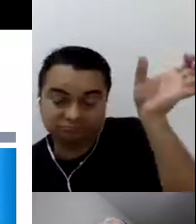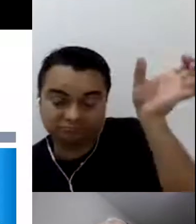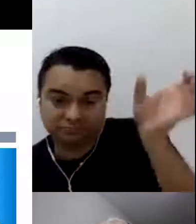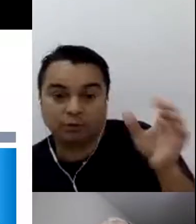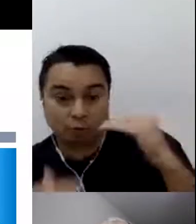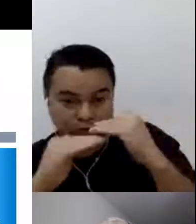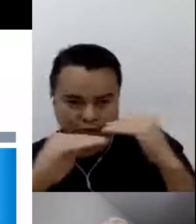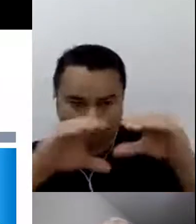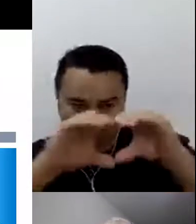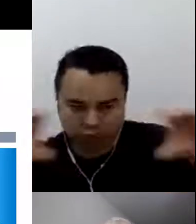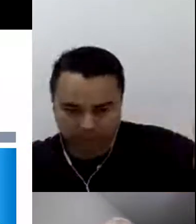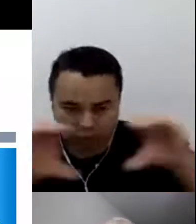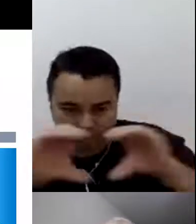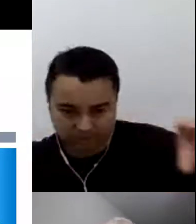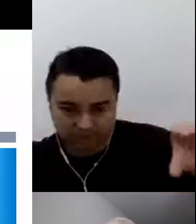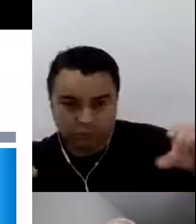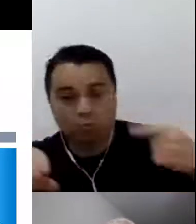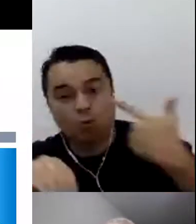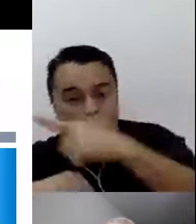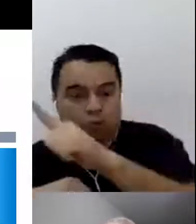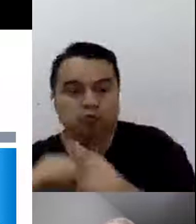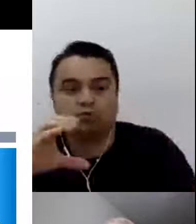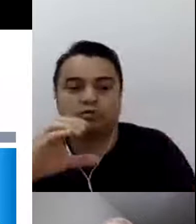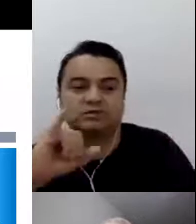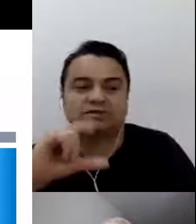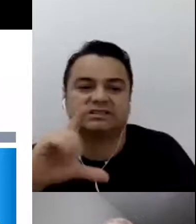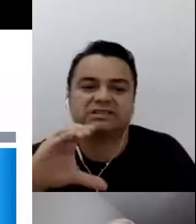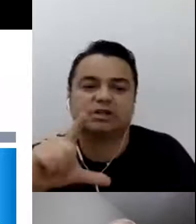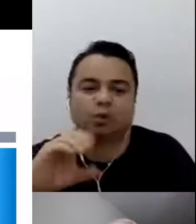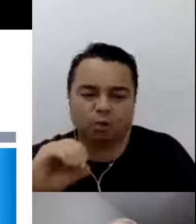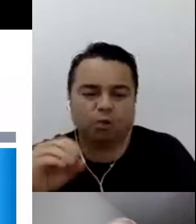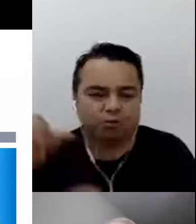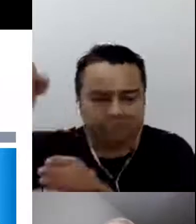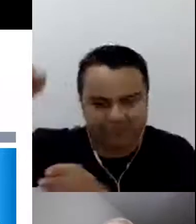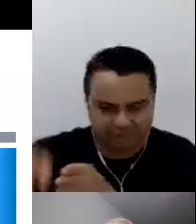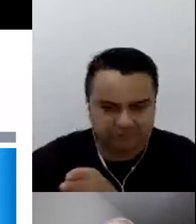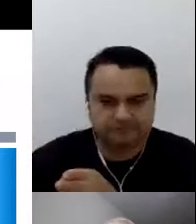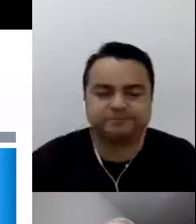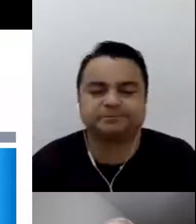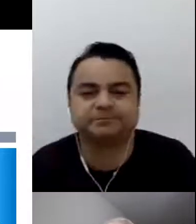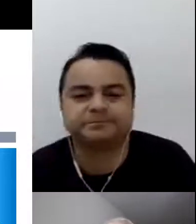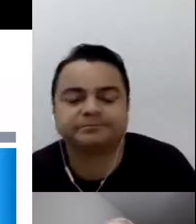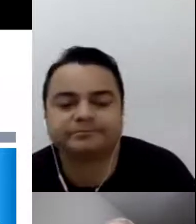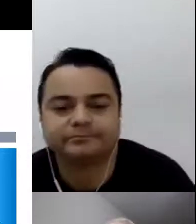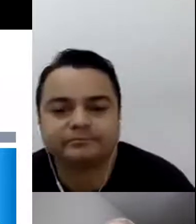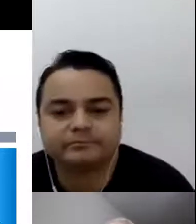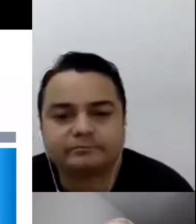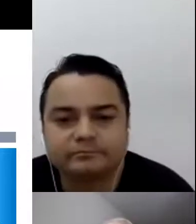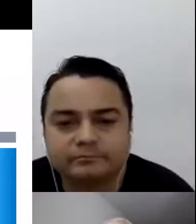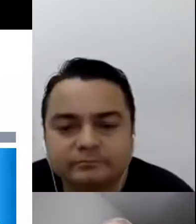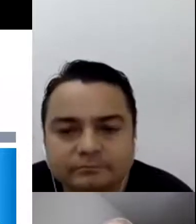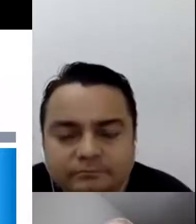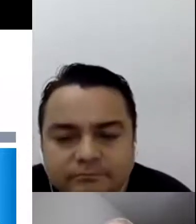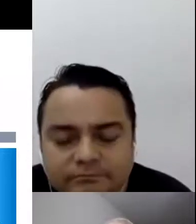de vida do dado, que vocês veem no eixo vertical. Isso é uma designação nossa, que a gente trabalha, que tem